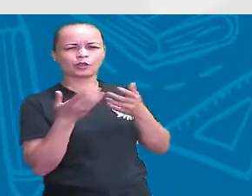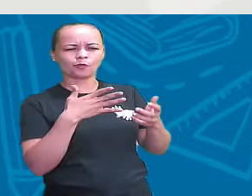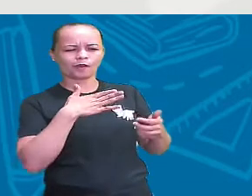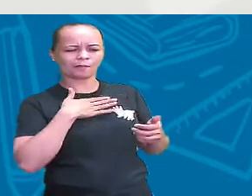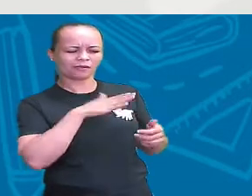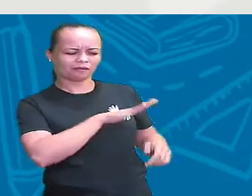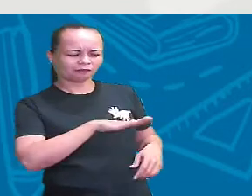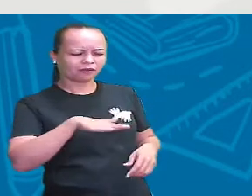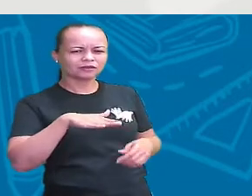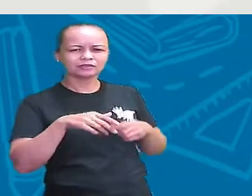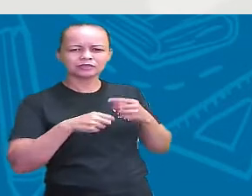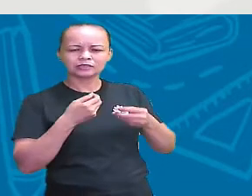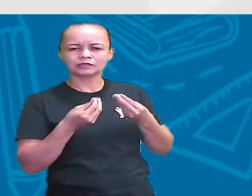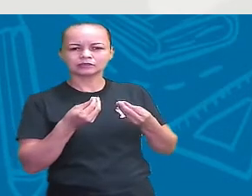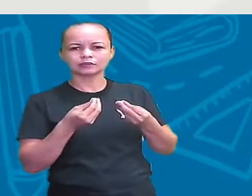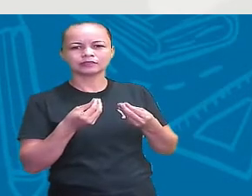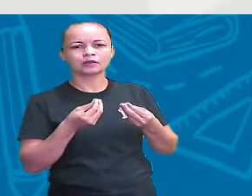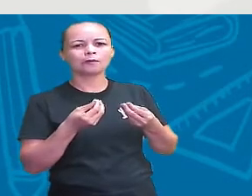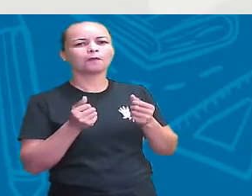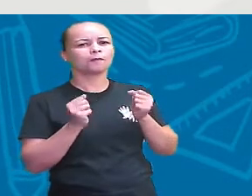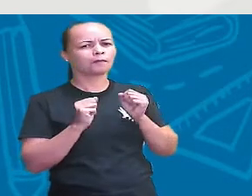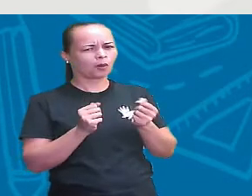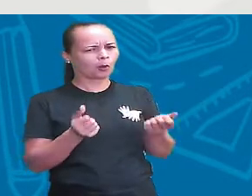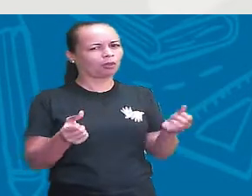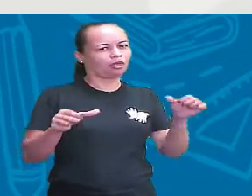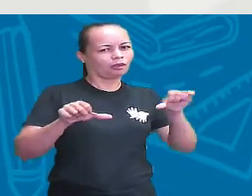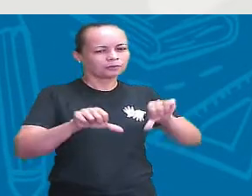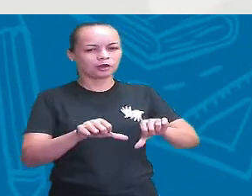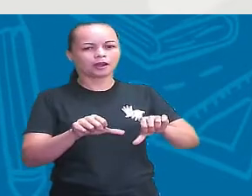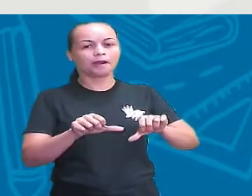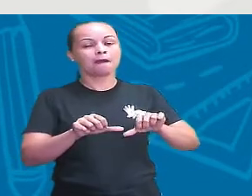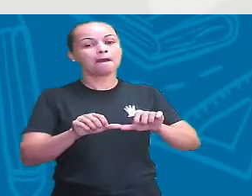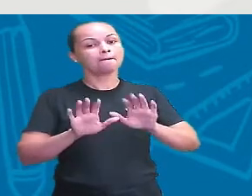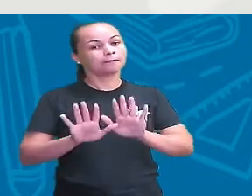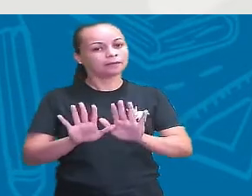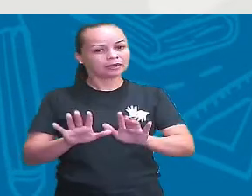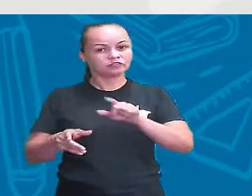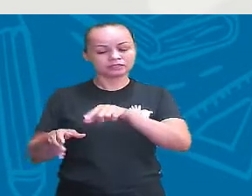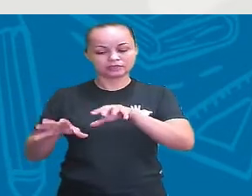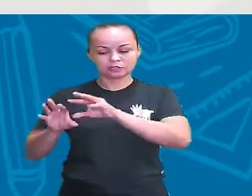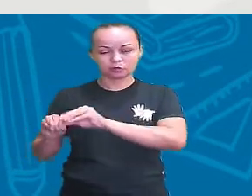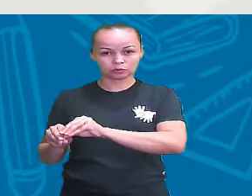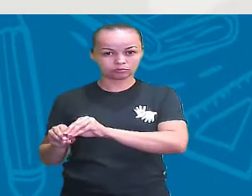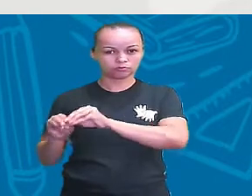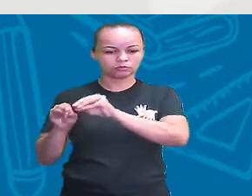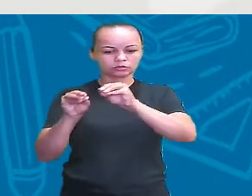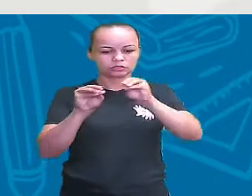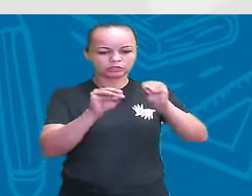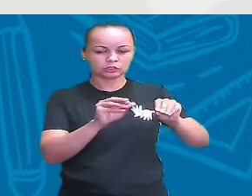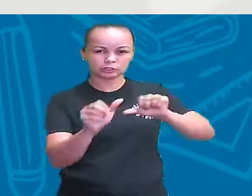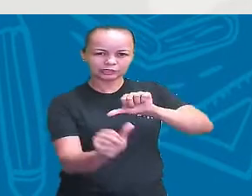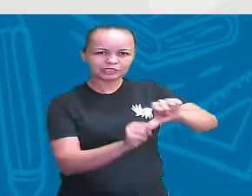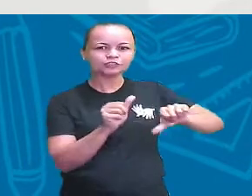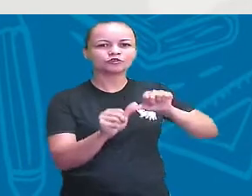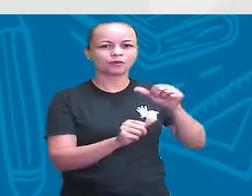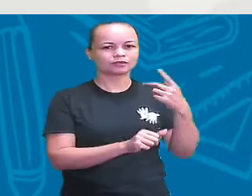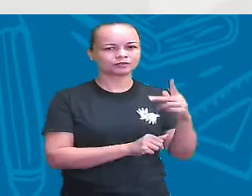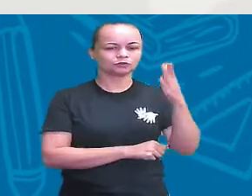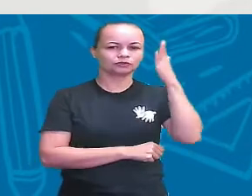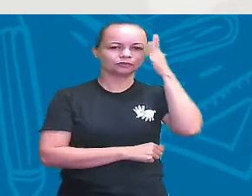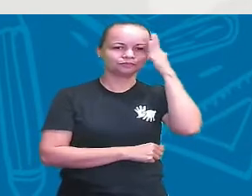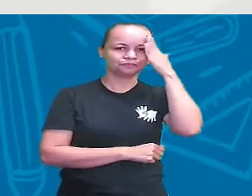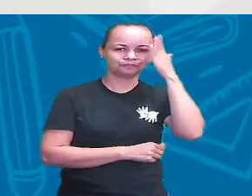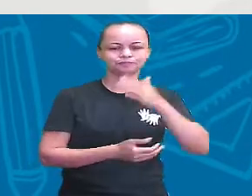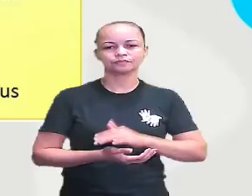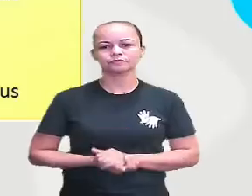pense que sempre pode piorar. Mas você está saindo de um ambiente de inquietação, de transformação do teu saber. Por favor, produção,